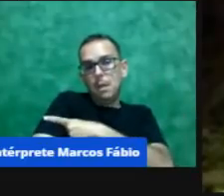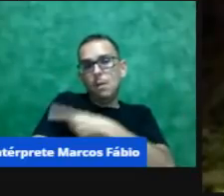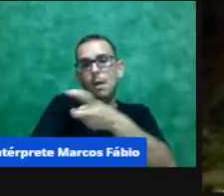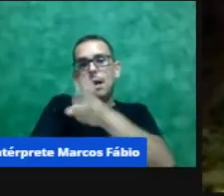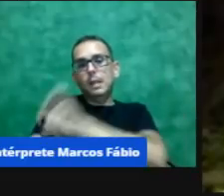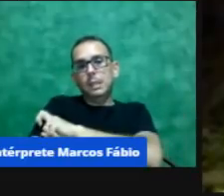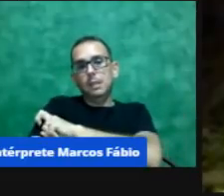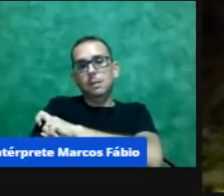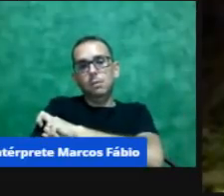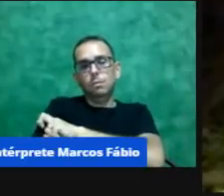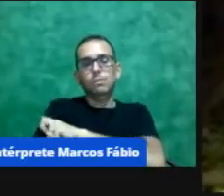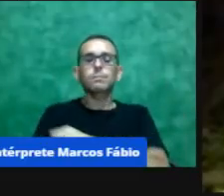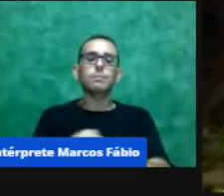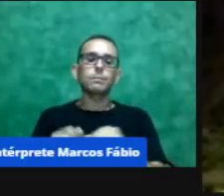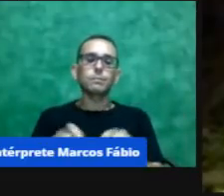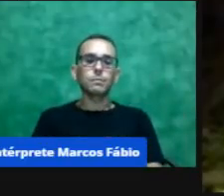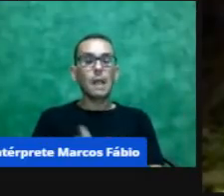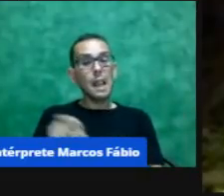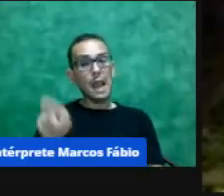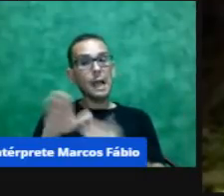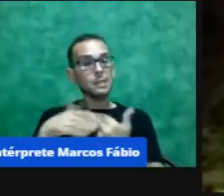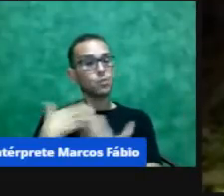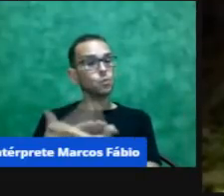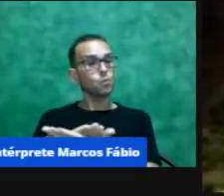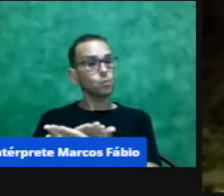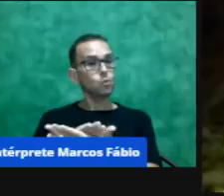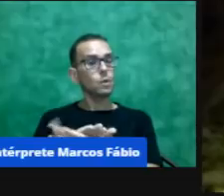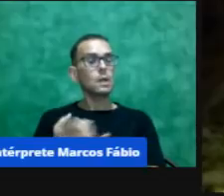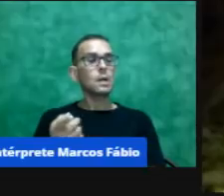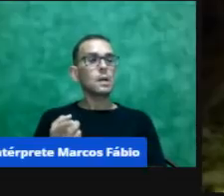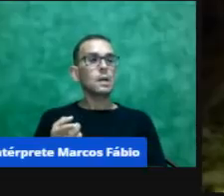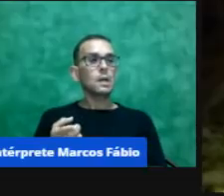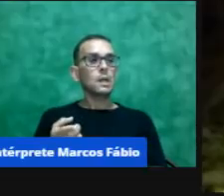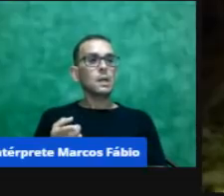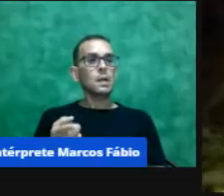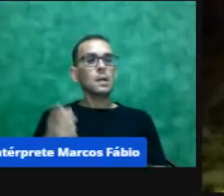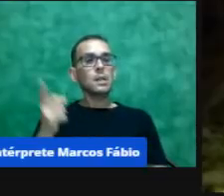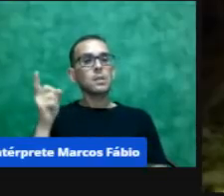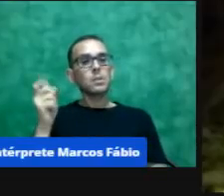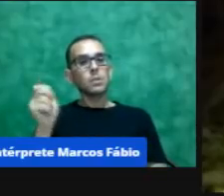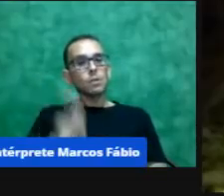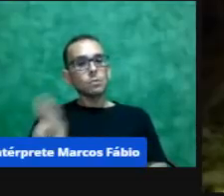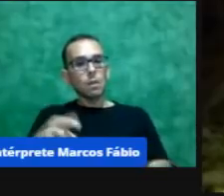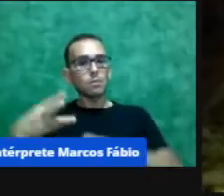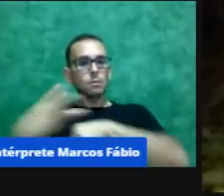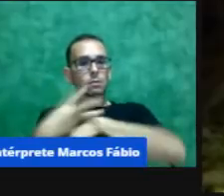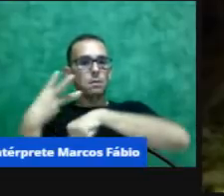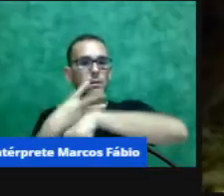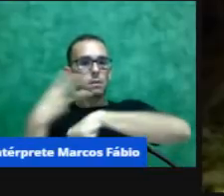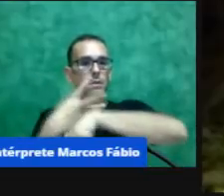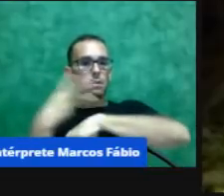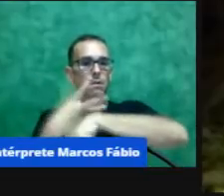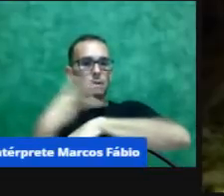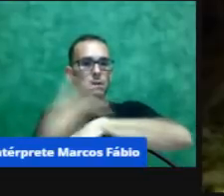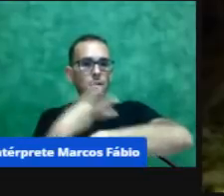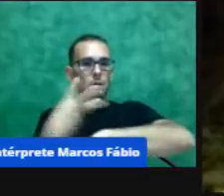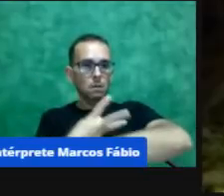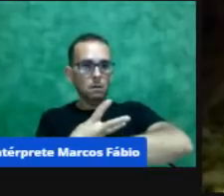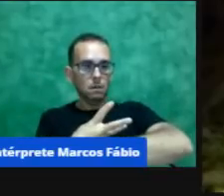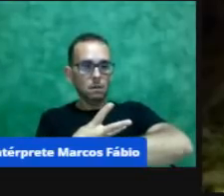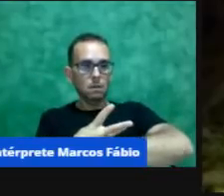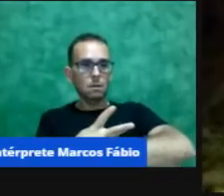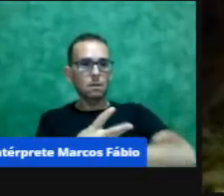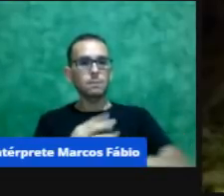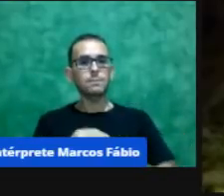José Valentim. E lá eu utilizo a ferramenta do WhatsApp, o aplicativo WhatsApp, popularmente conhecido